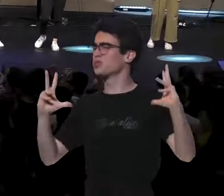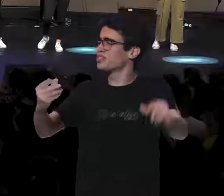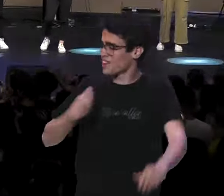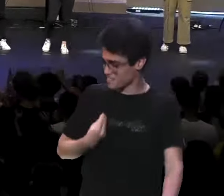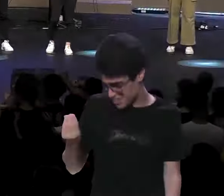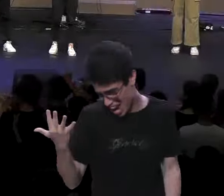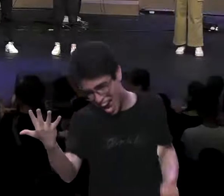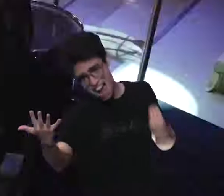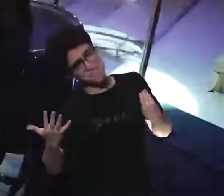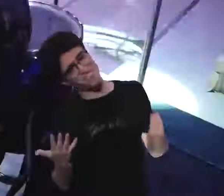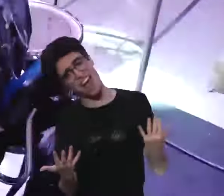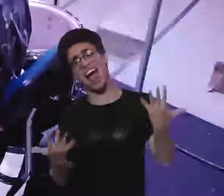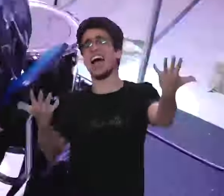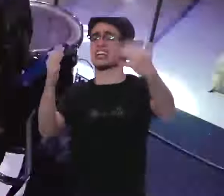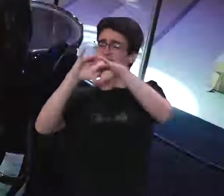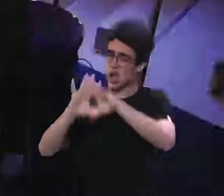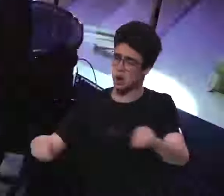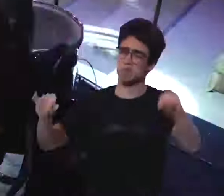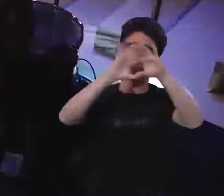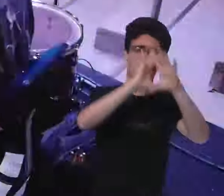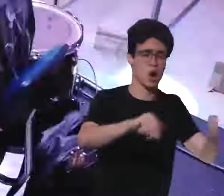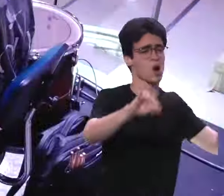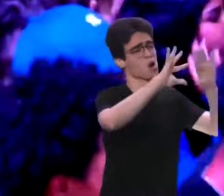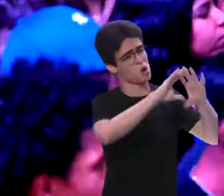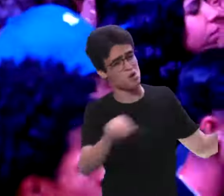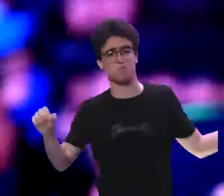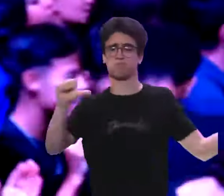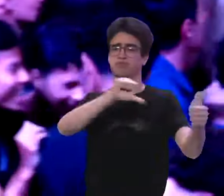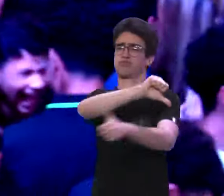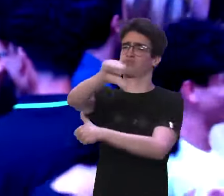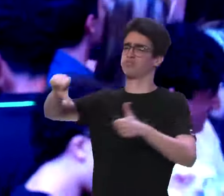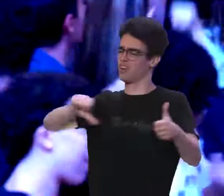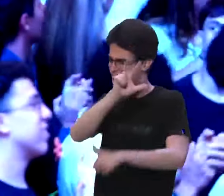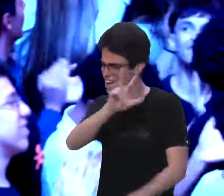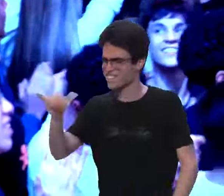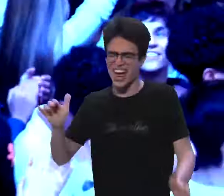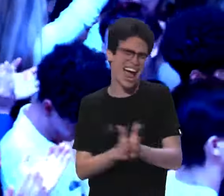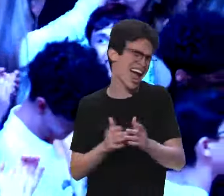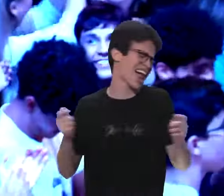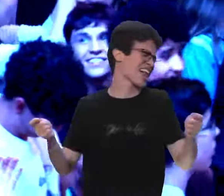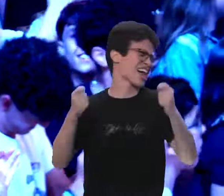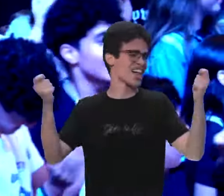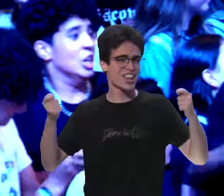tudo será curado, tudo será transformado. Aleluia.